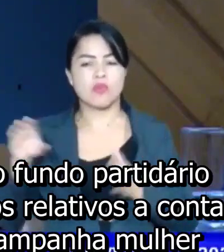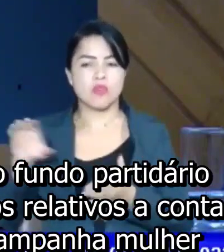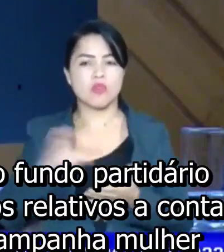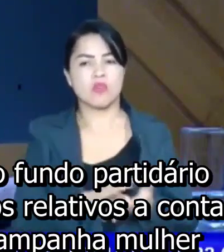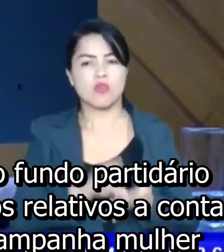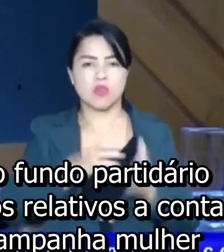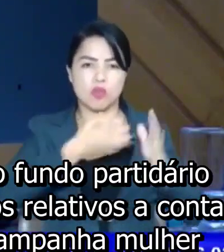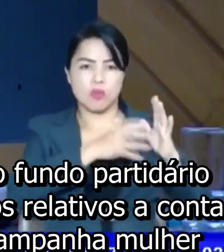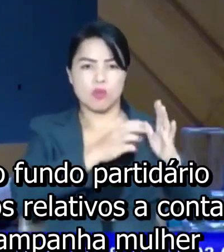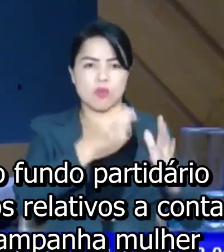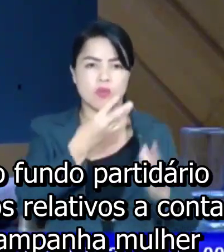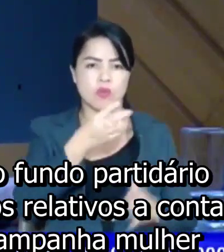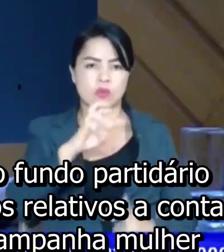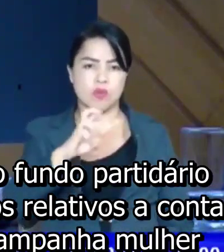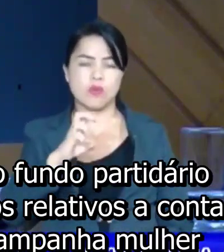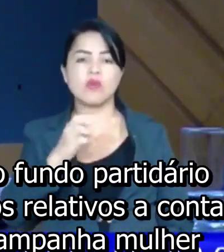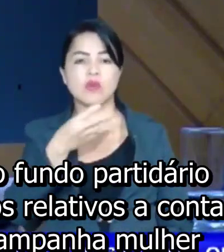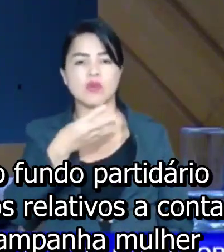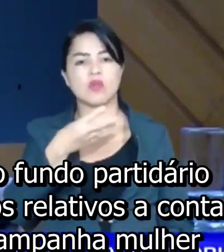R$